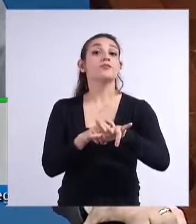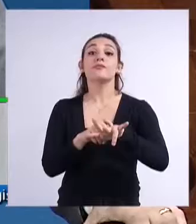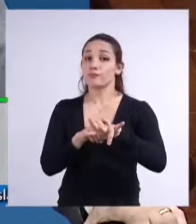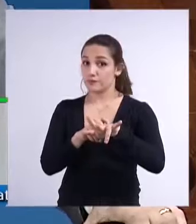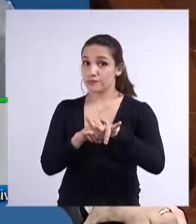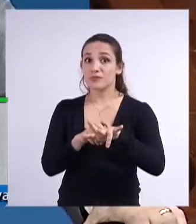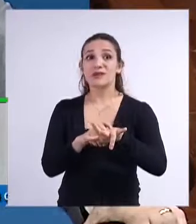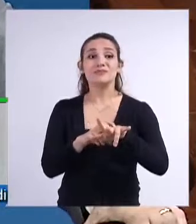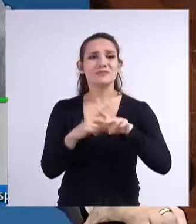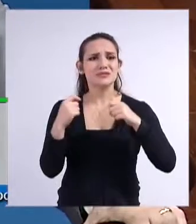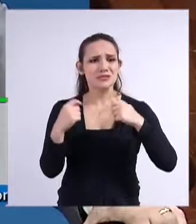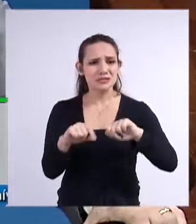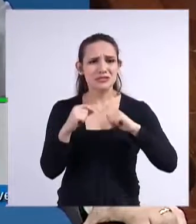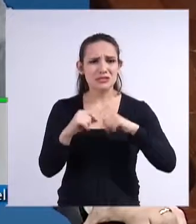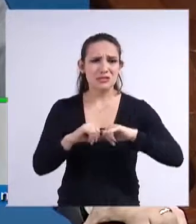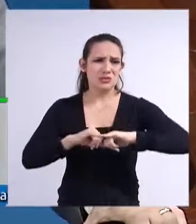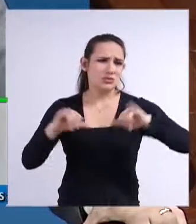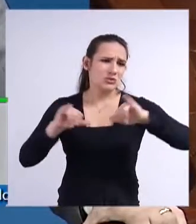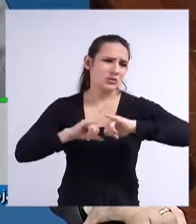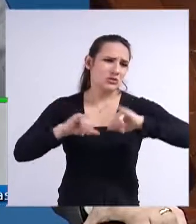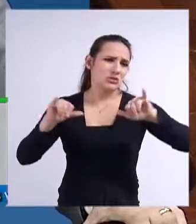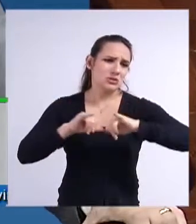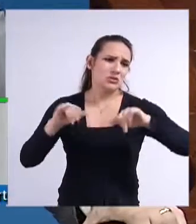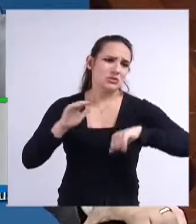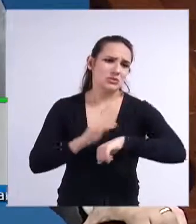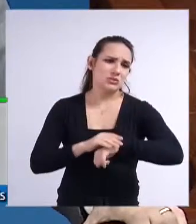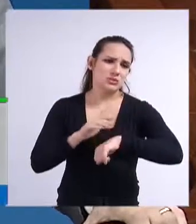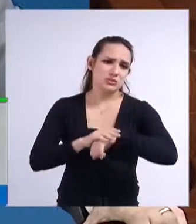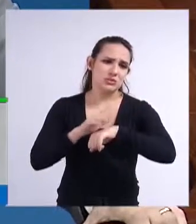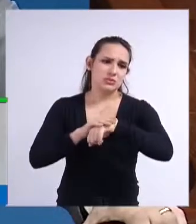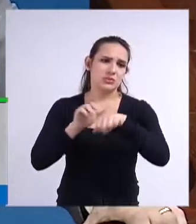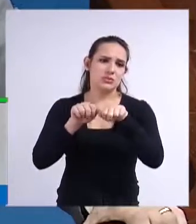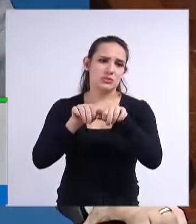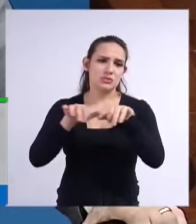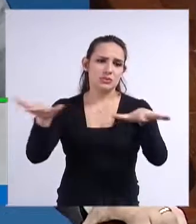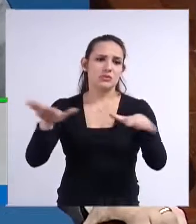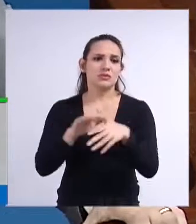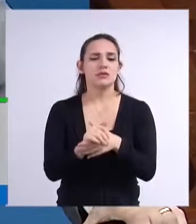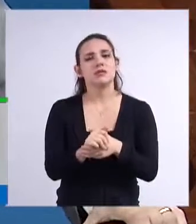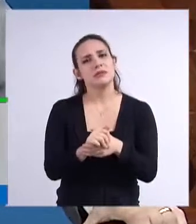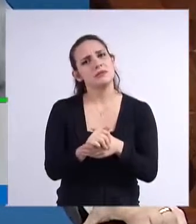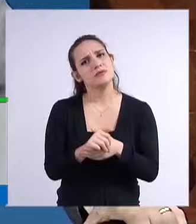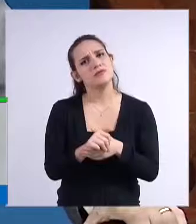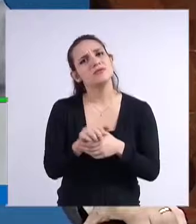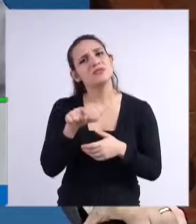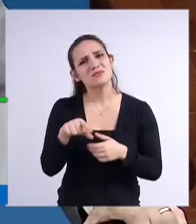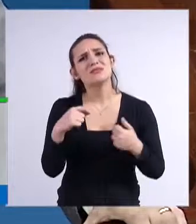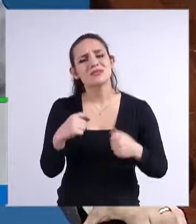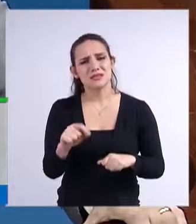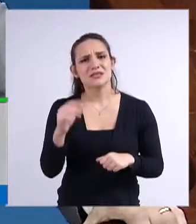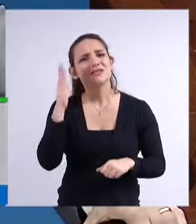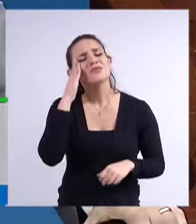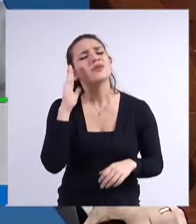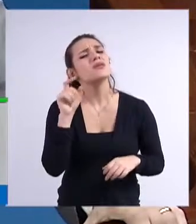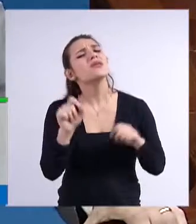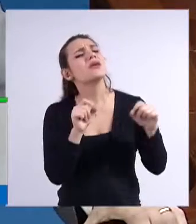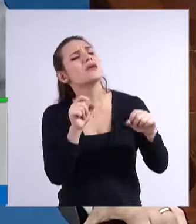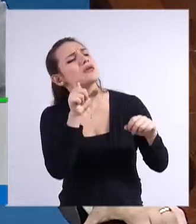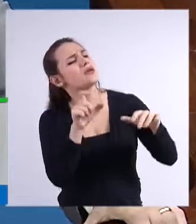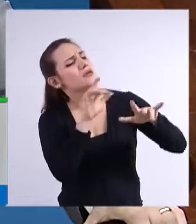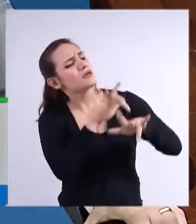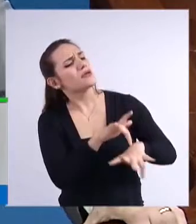esses conceitos precisam ser divulgados, conhecer esse inimigo, que é